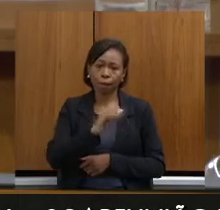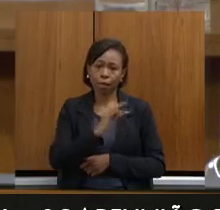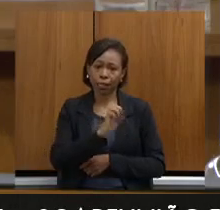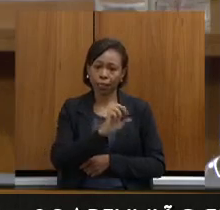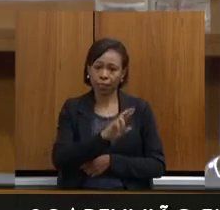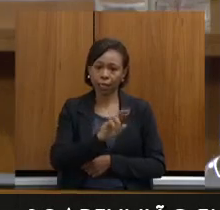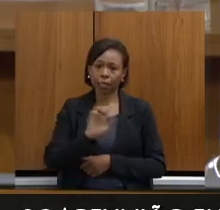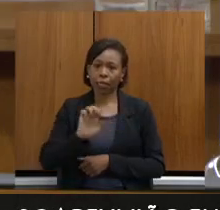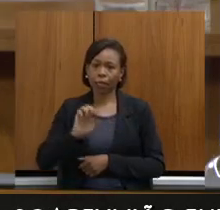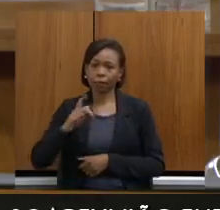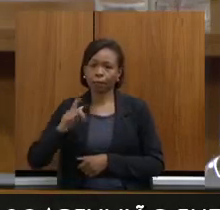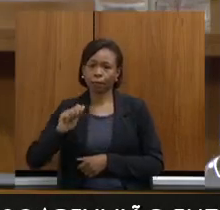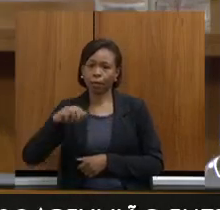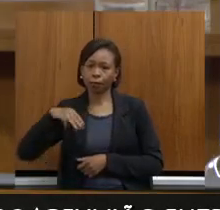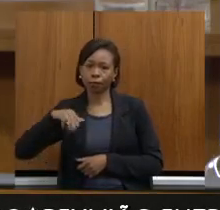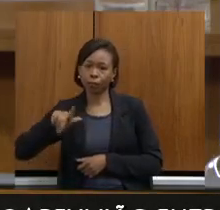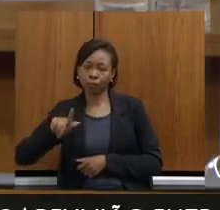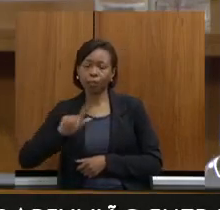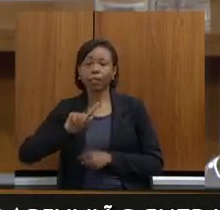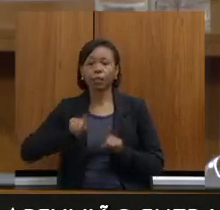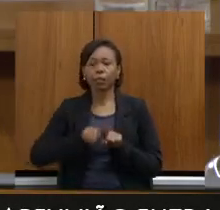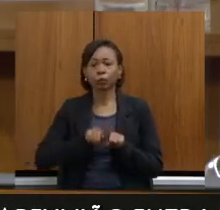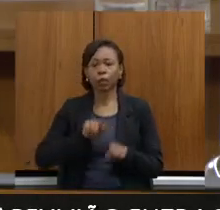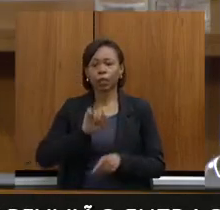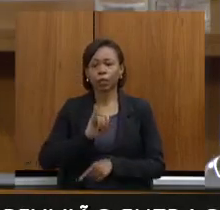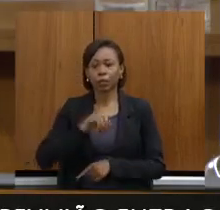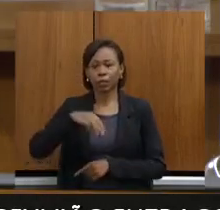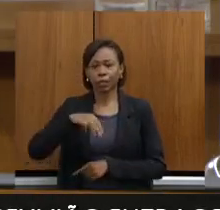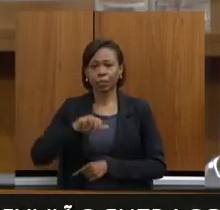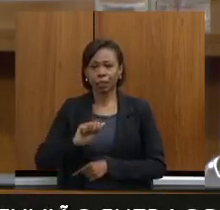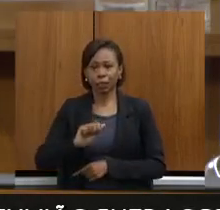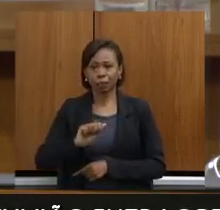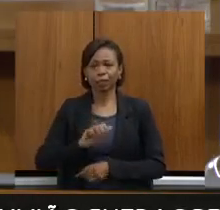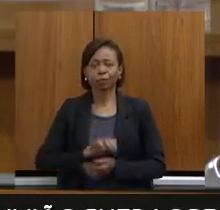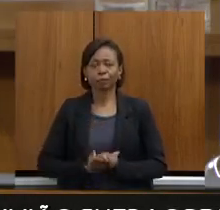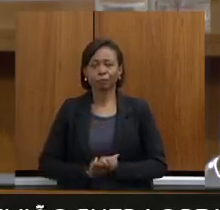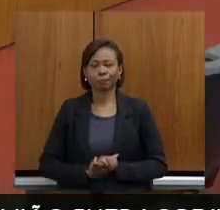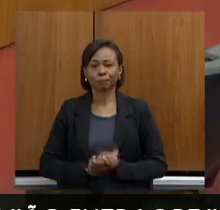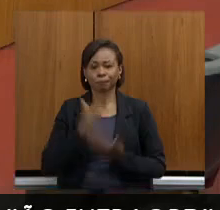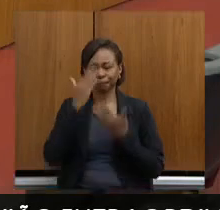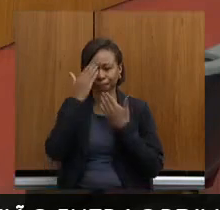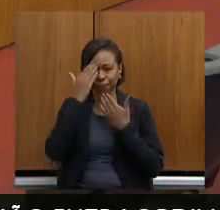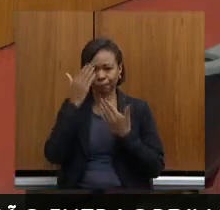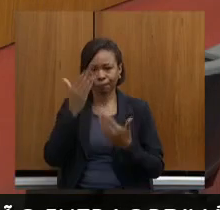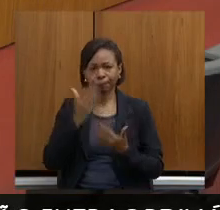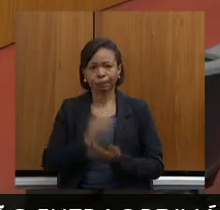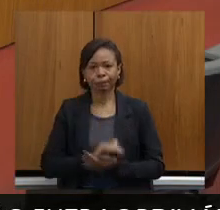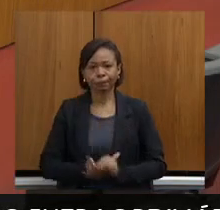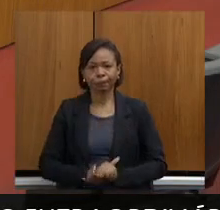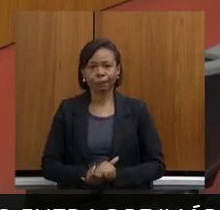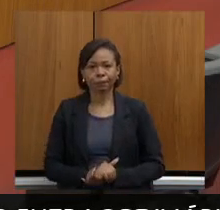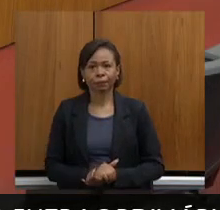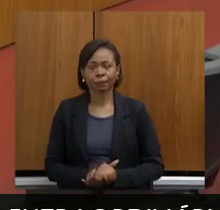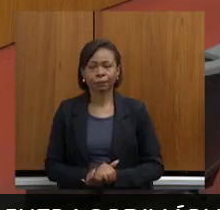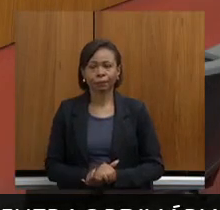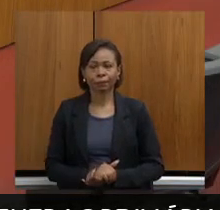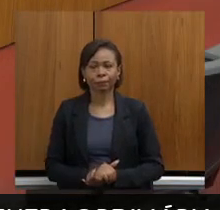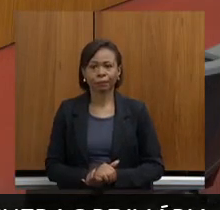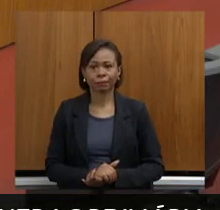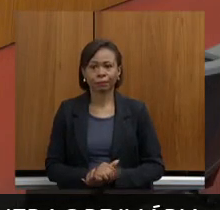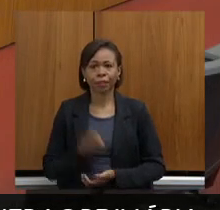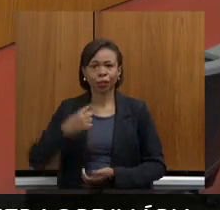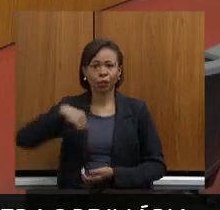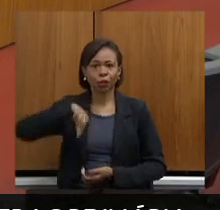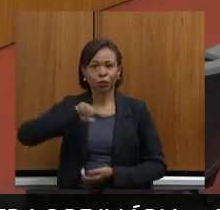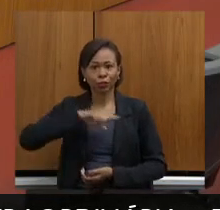e ima então era isso que eu trouxe os dados que eu tinha para trazer muito obrigada a nossa que